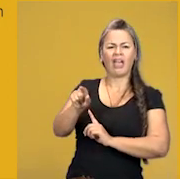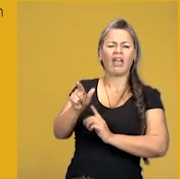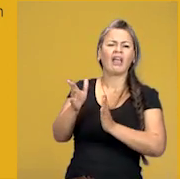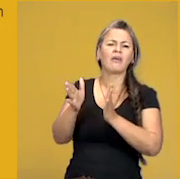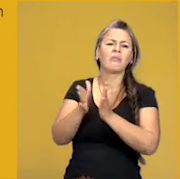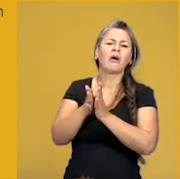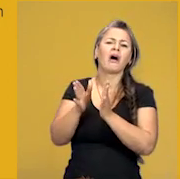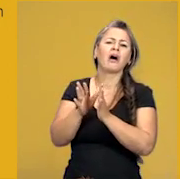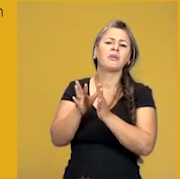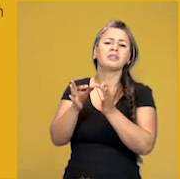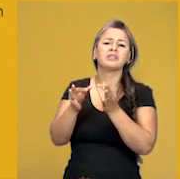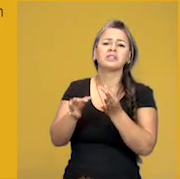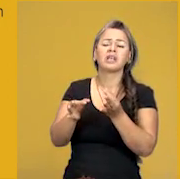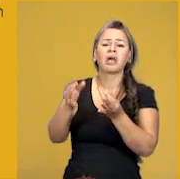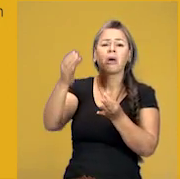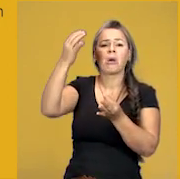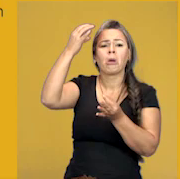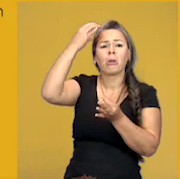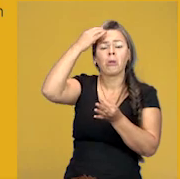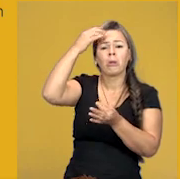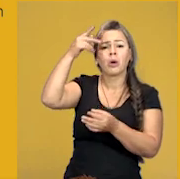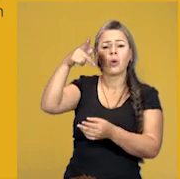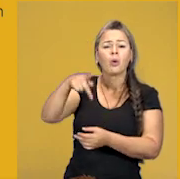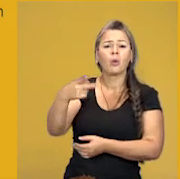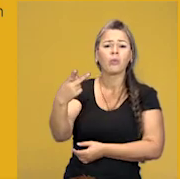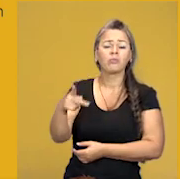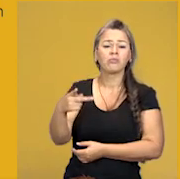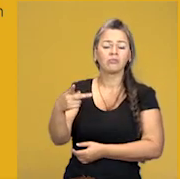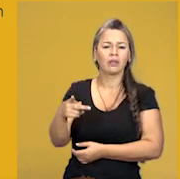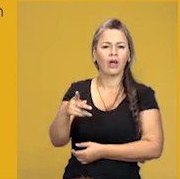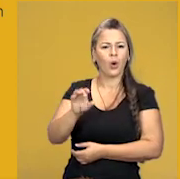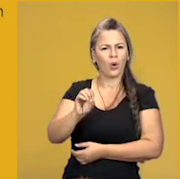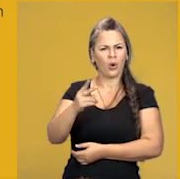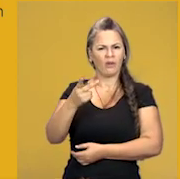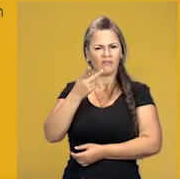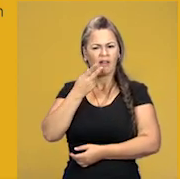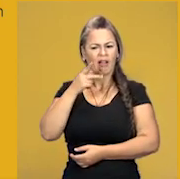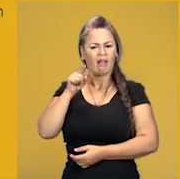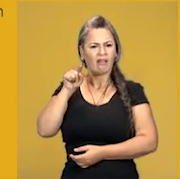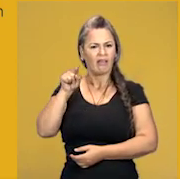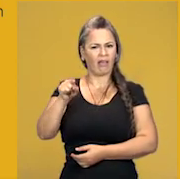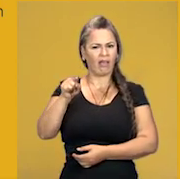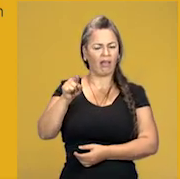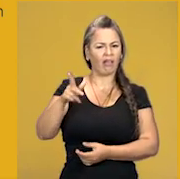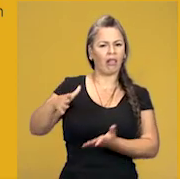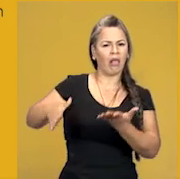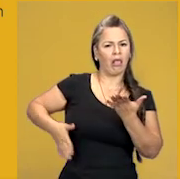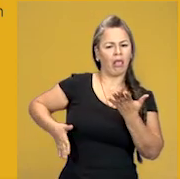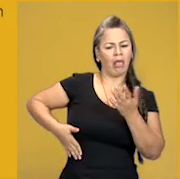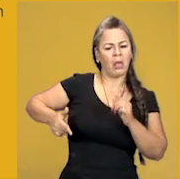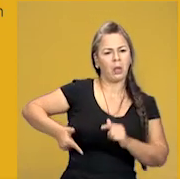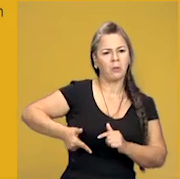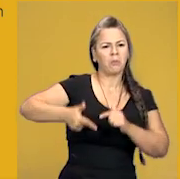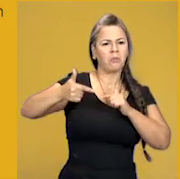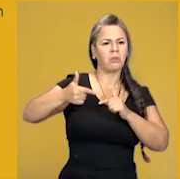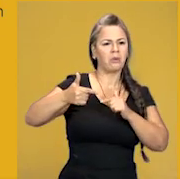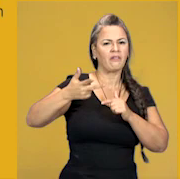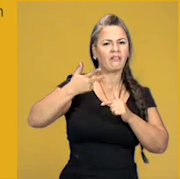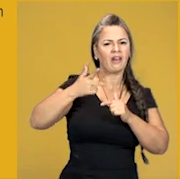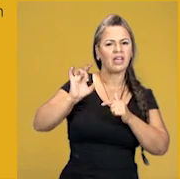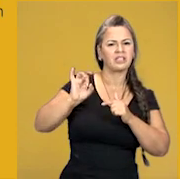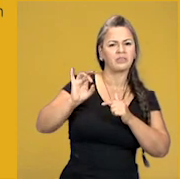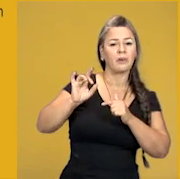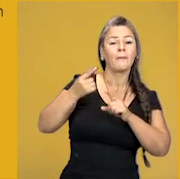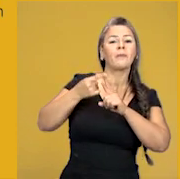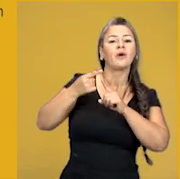vítima da sociedade, como também não é correto afirmar que o criminoso faz escolhas voluntárias sem qualquer influência do seu meio